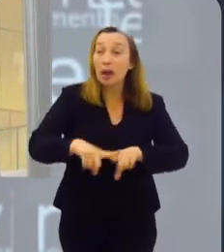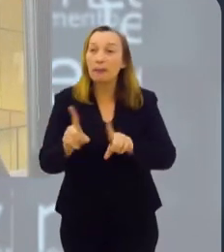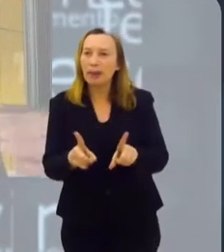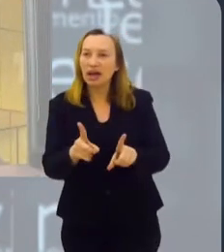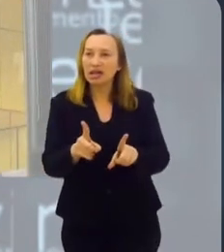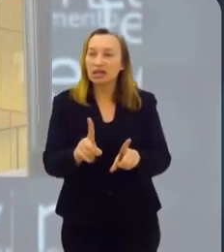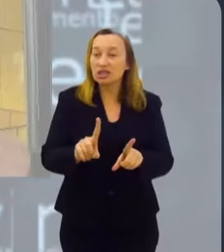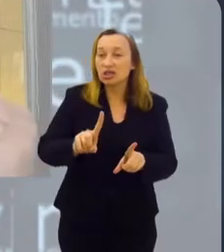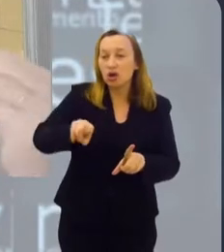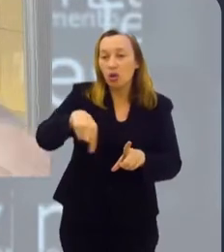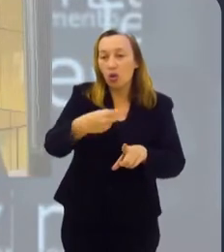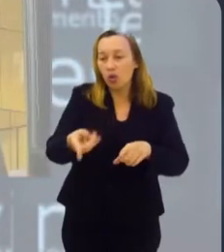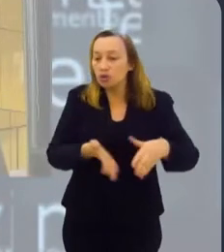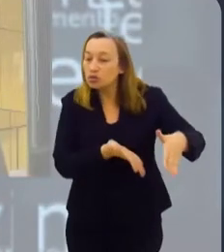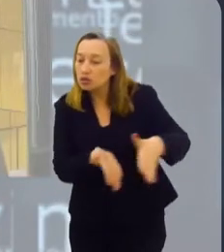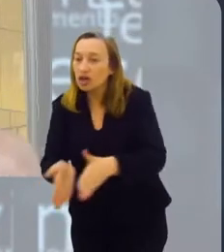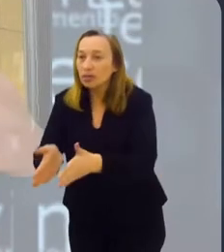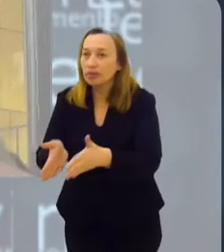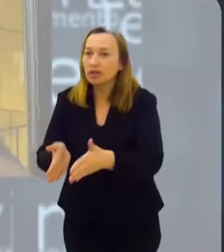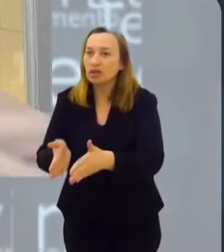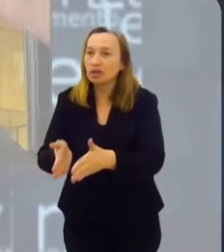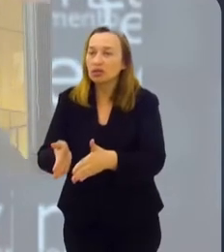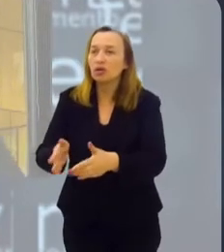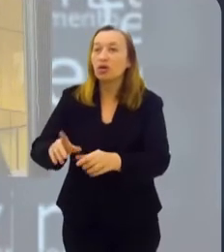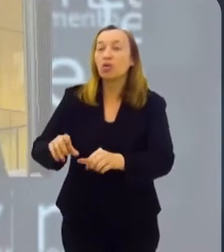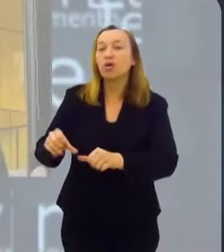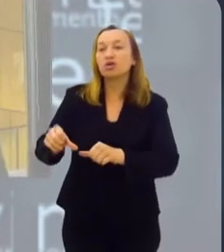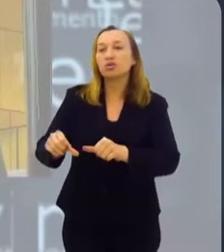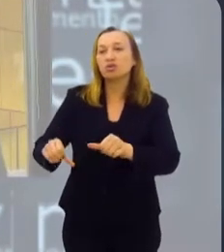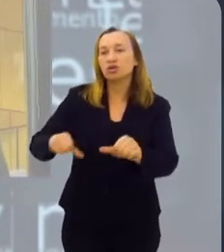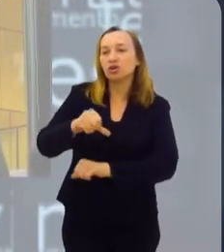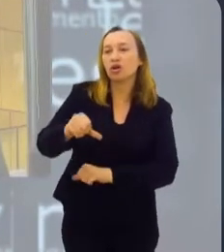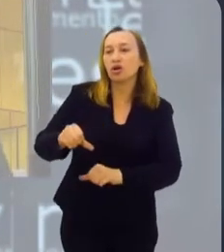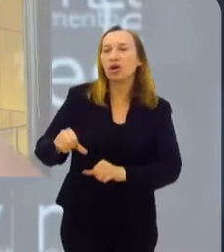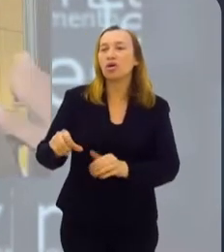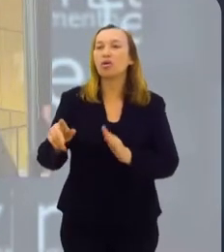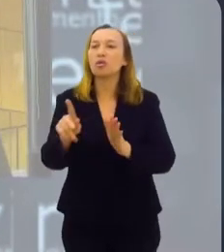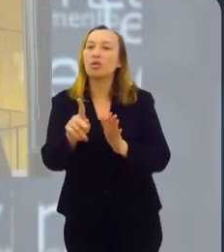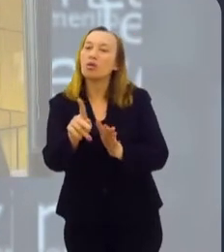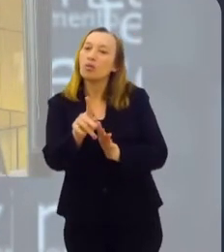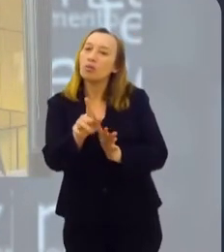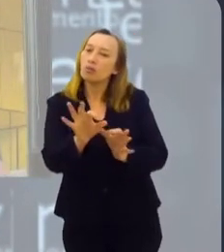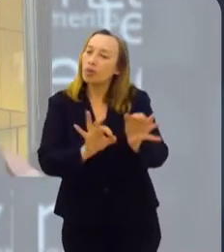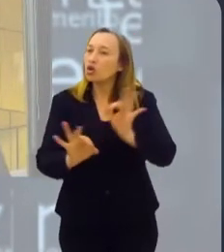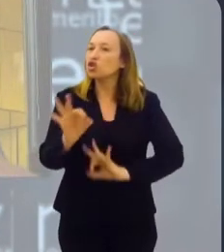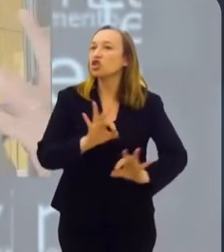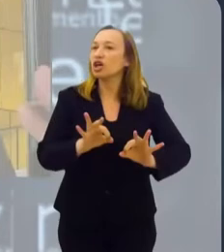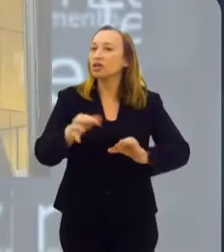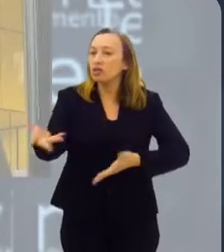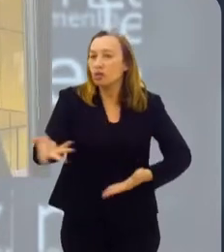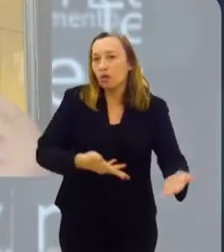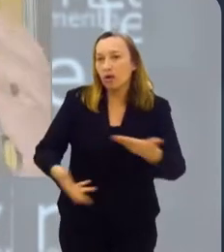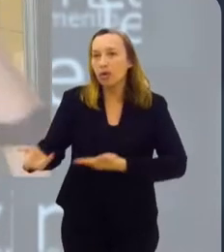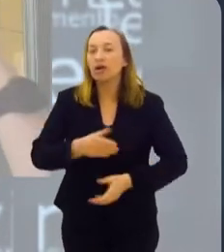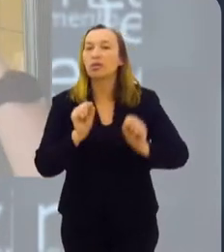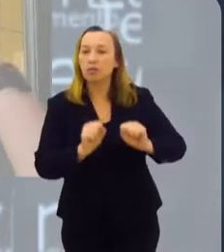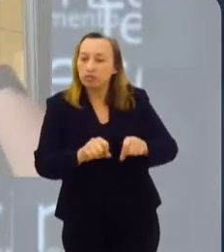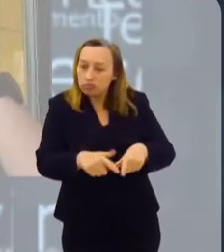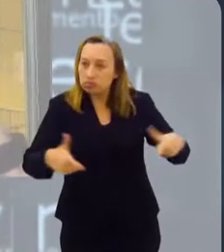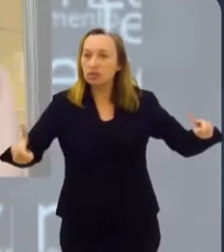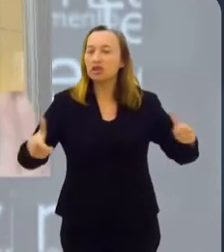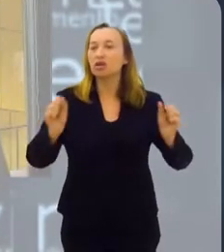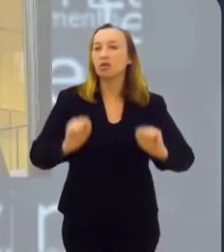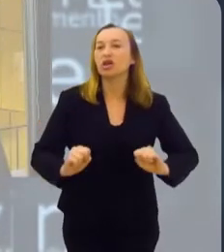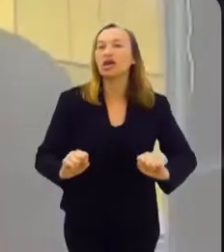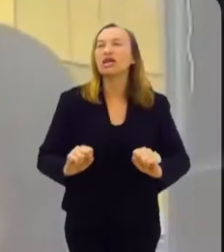desses municípios, mas ele ganha uma outra dimensão quando ele vira um projeto colaborativo, né? Ele fica muito maior, muito mais